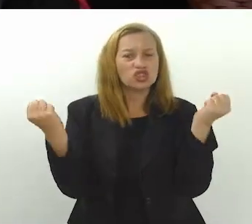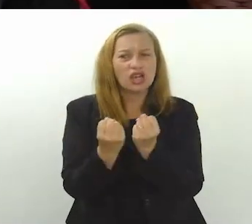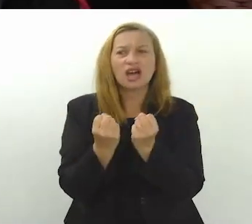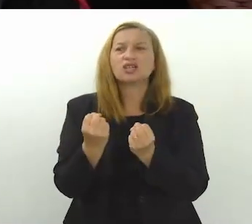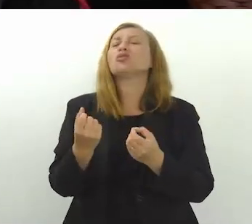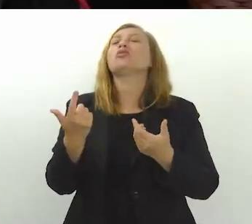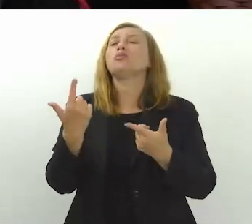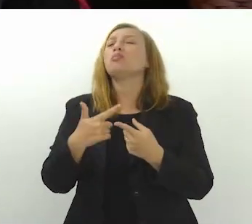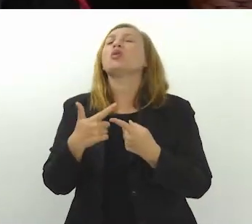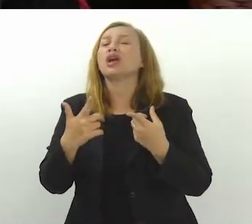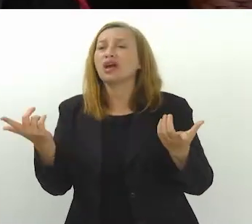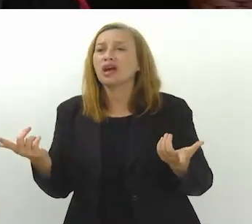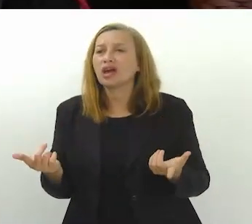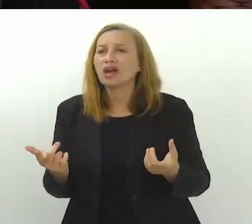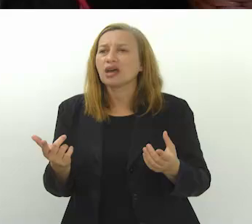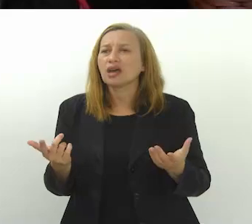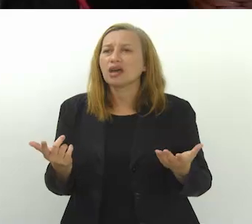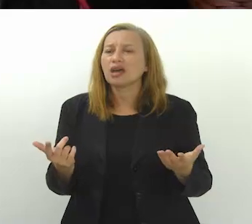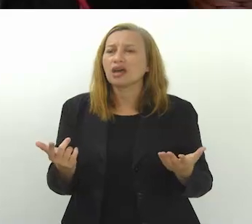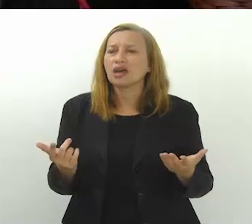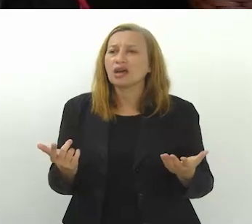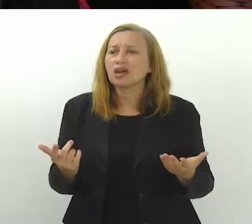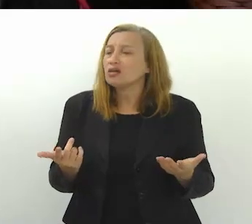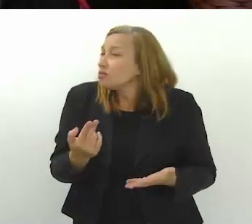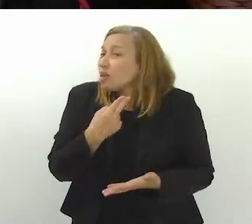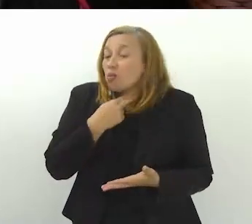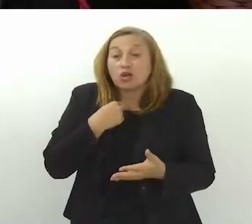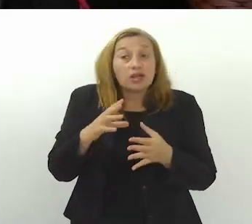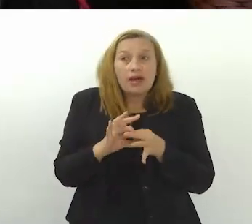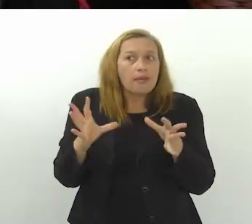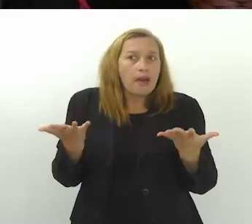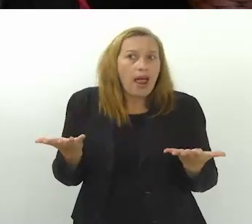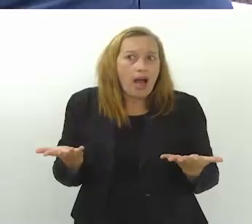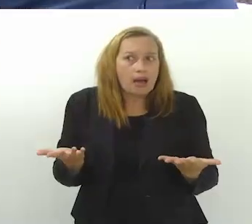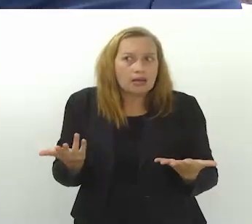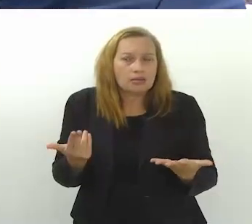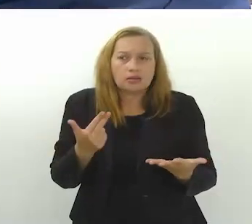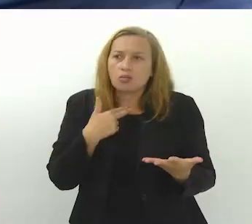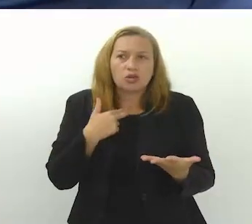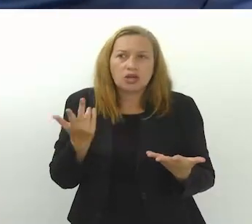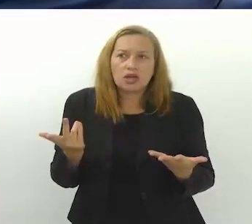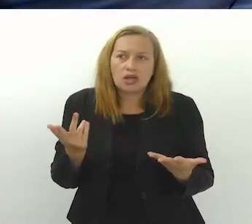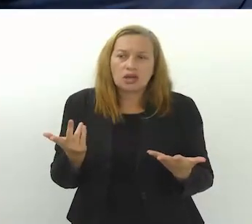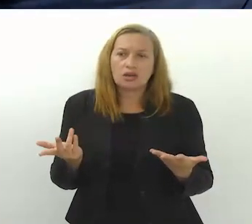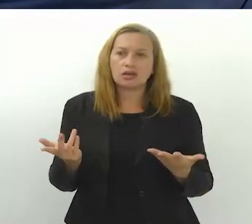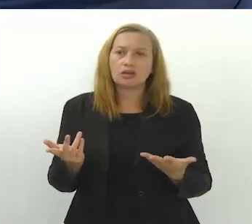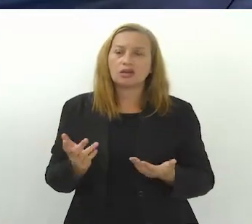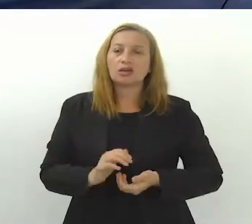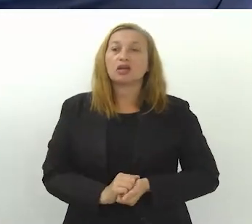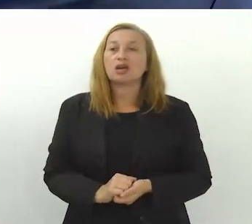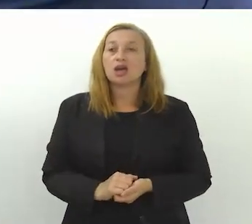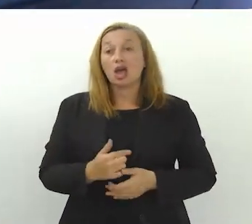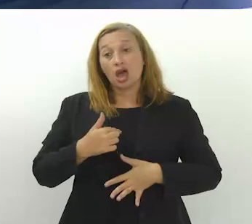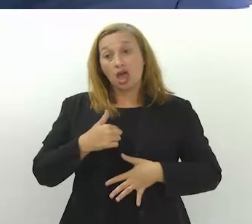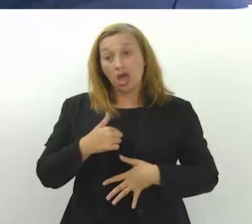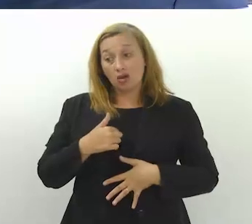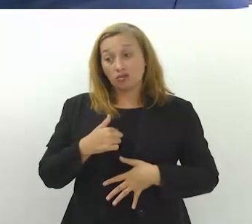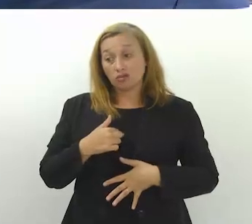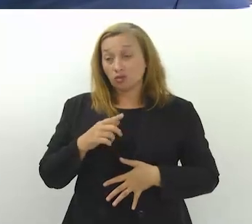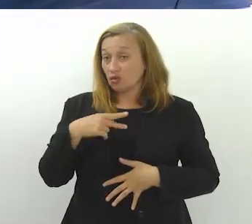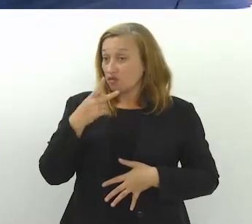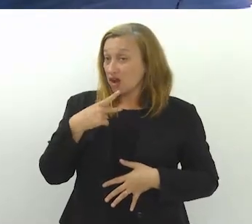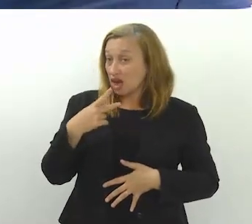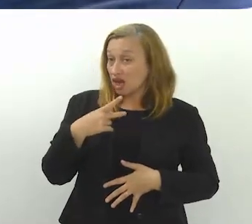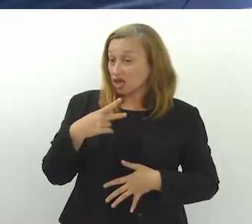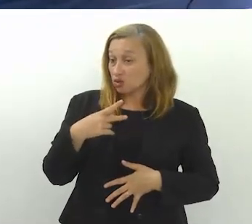mestre? Ele não poderia Então, participar. Ele não poderia estar lá veja, dentro do estádio. veja, eu não estou